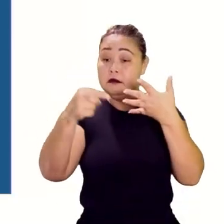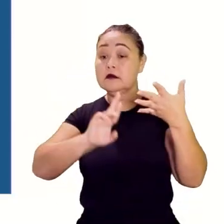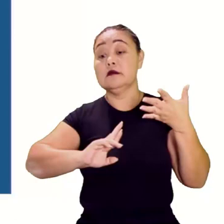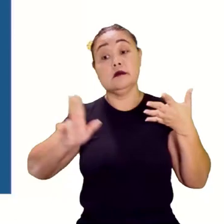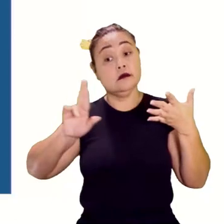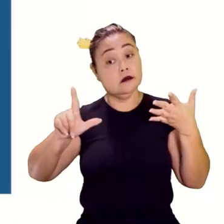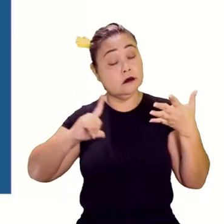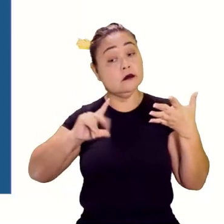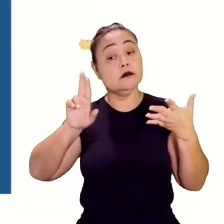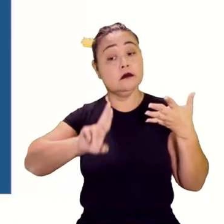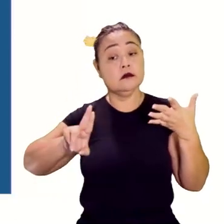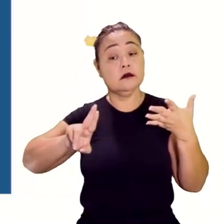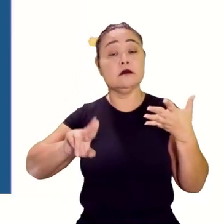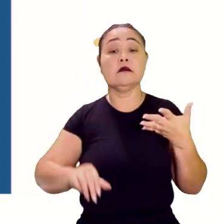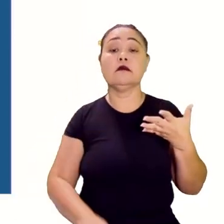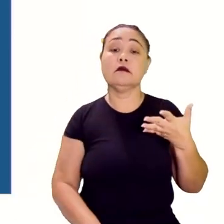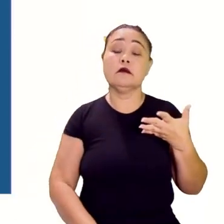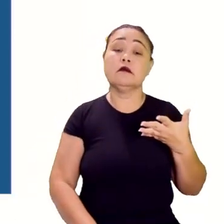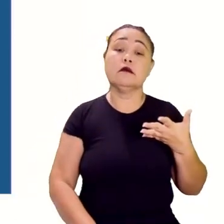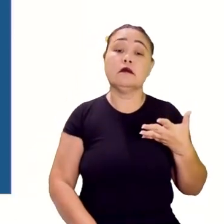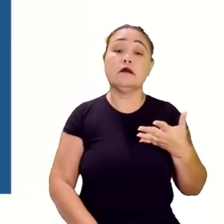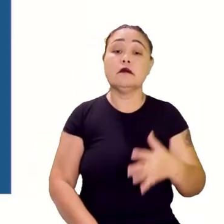fica diferente para ser aplicada, tá?